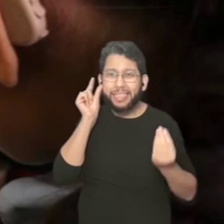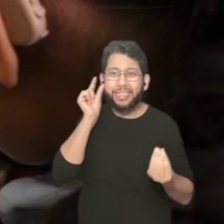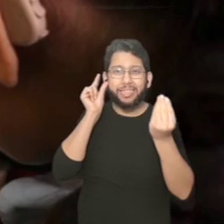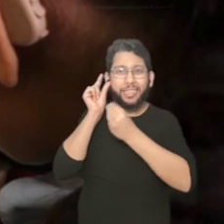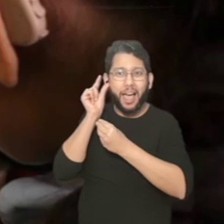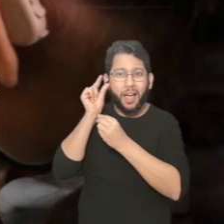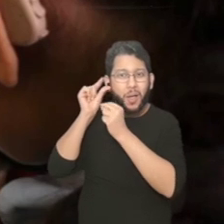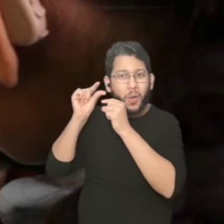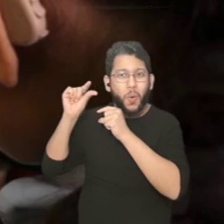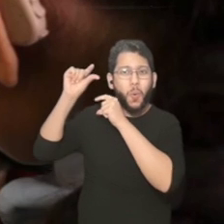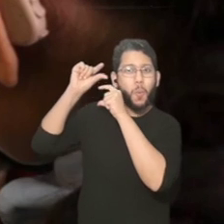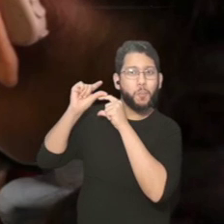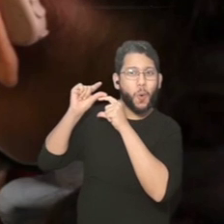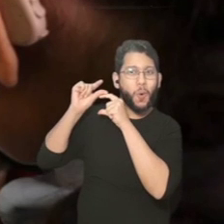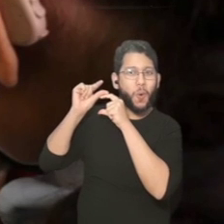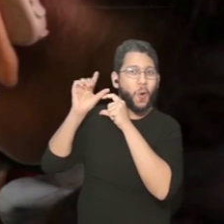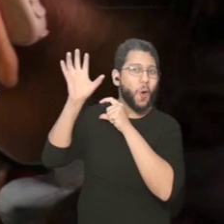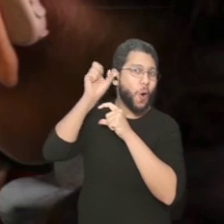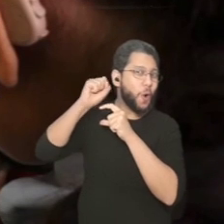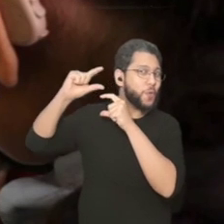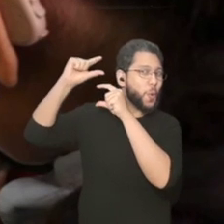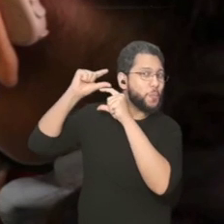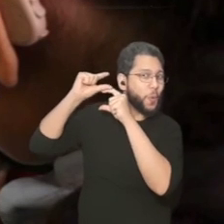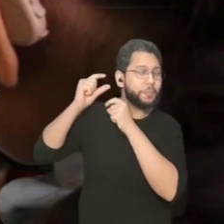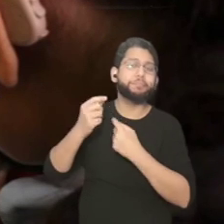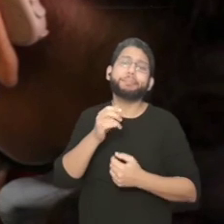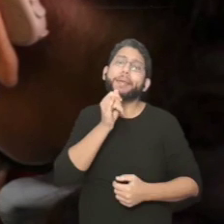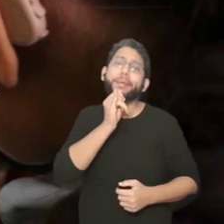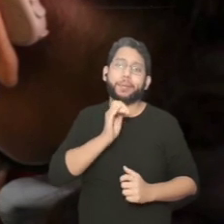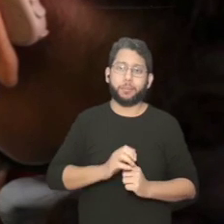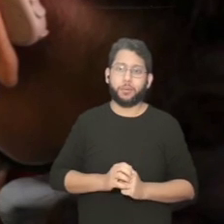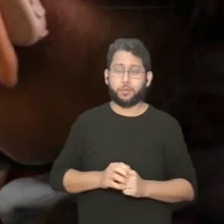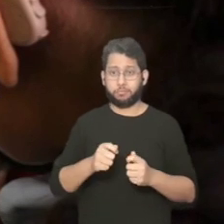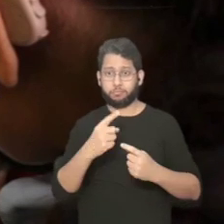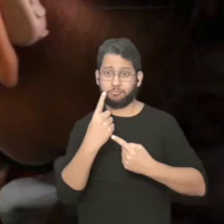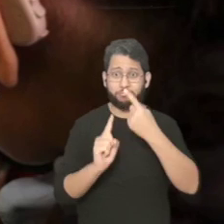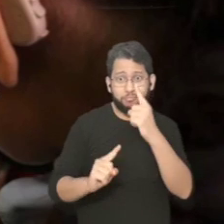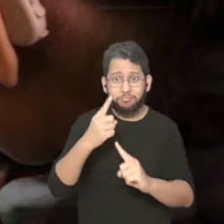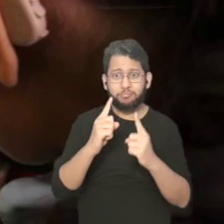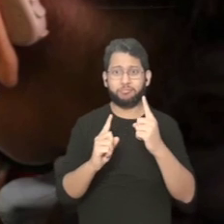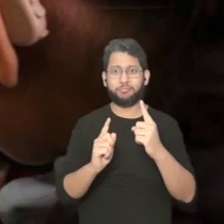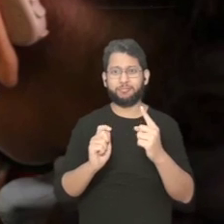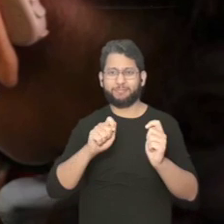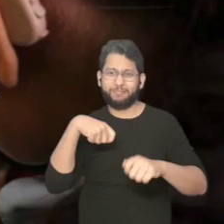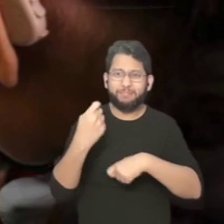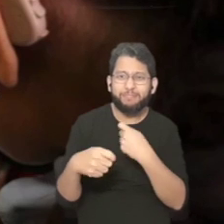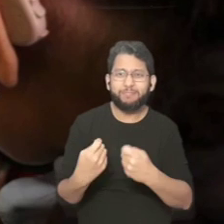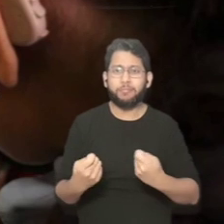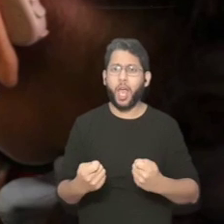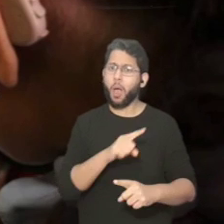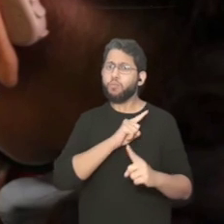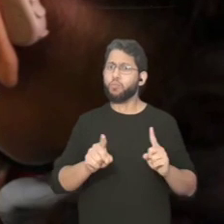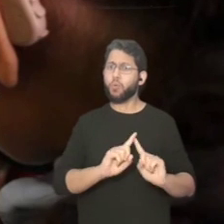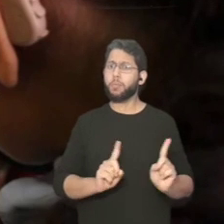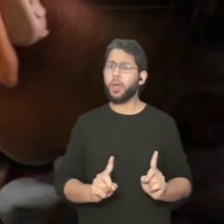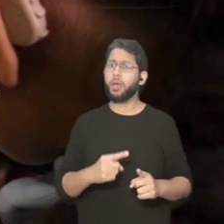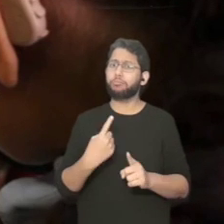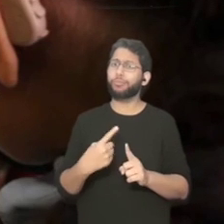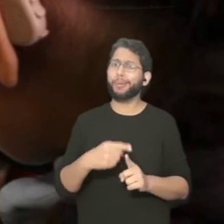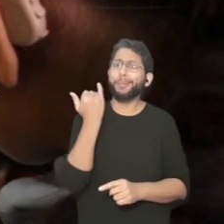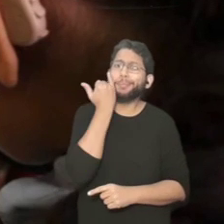de educação de surdos. Isso quer dizer que o uso de sinais, gestos, enfim, não são bem vistos. Também se entende